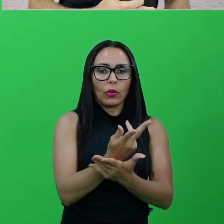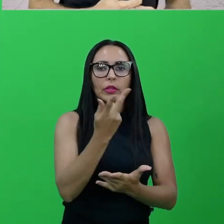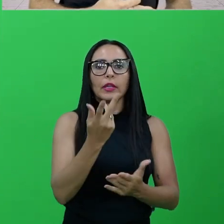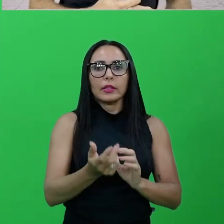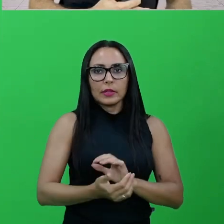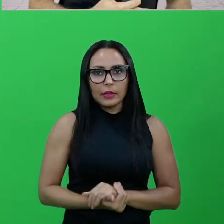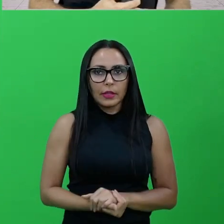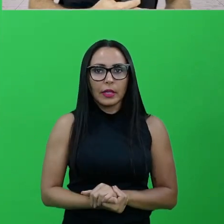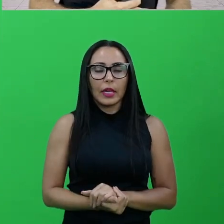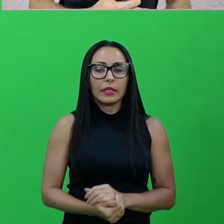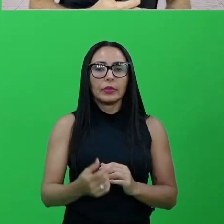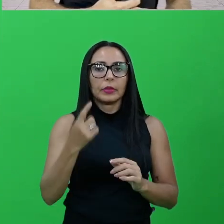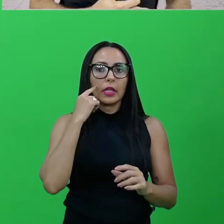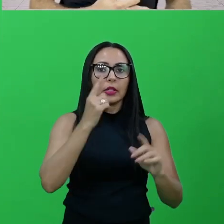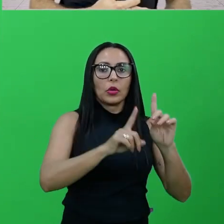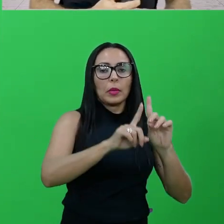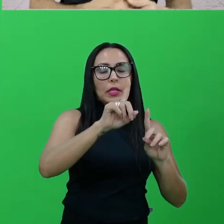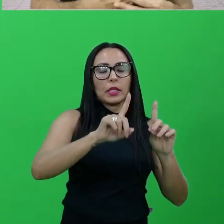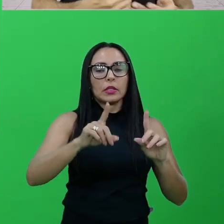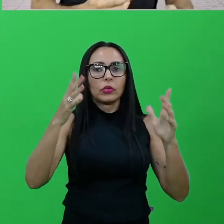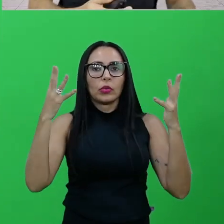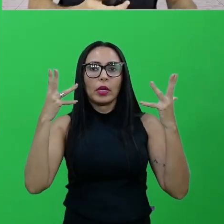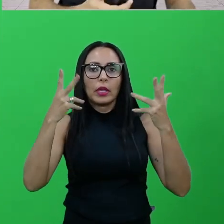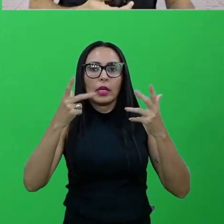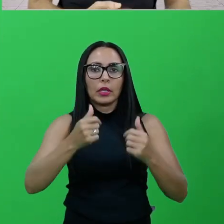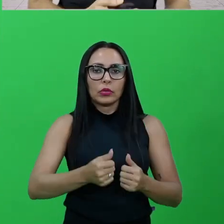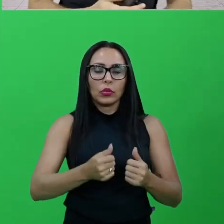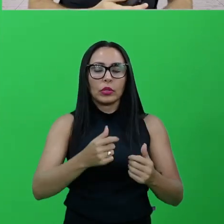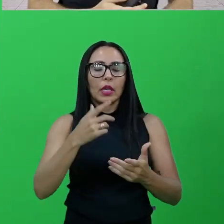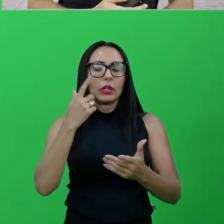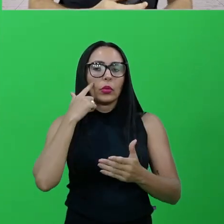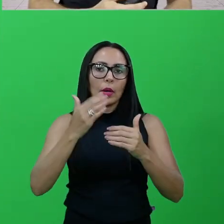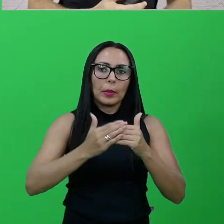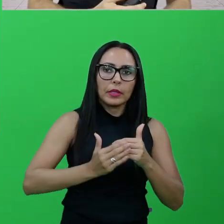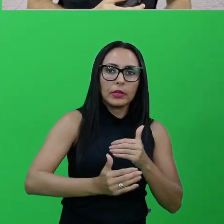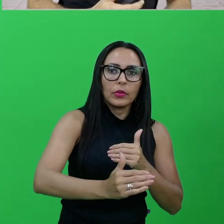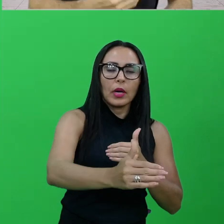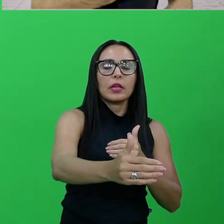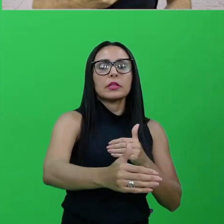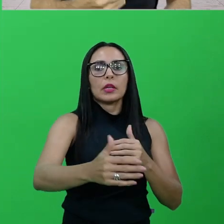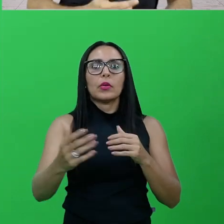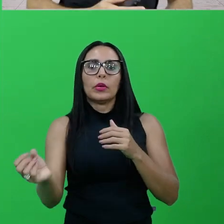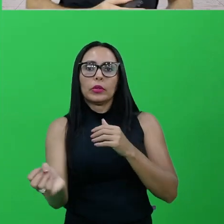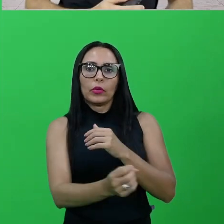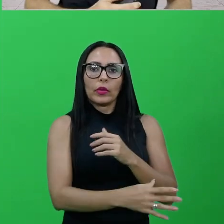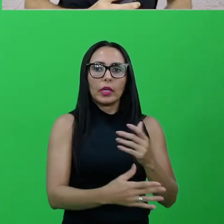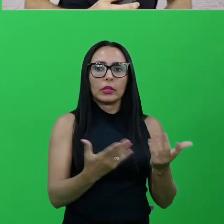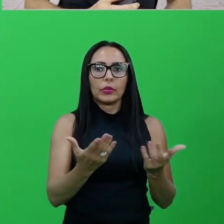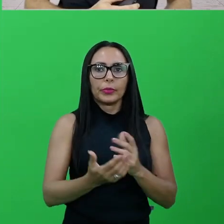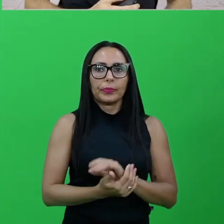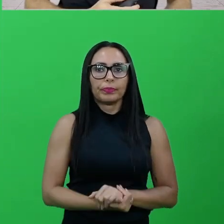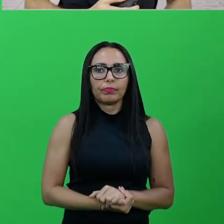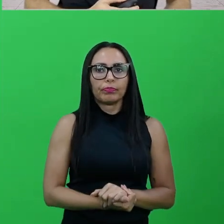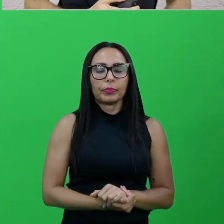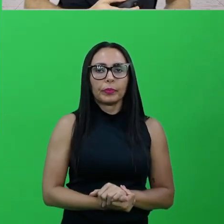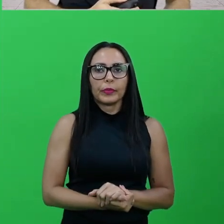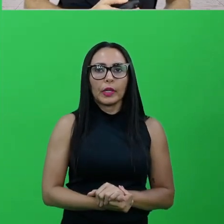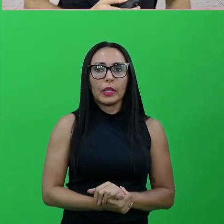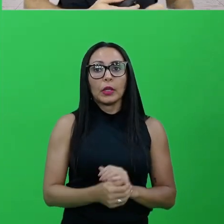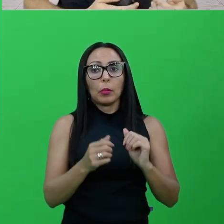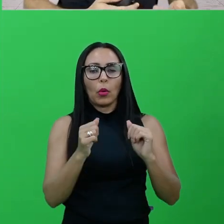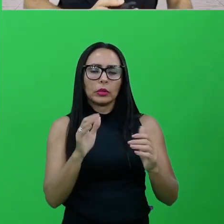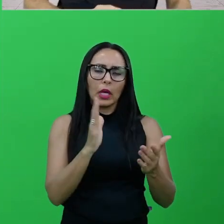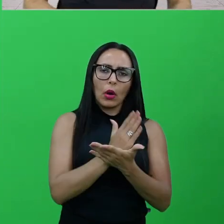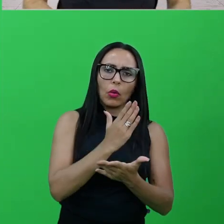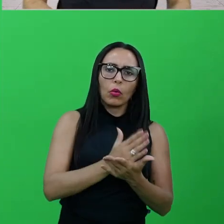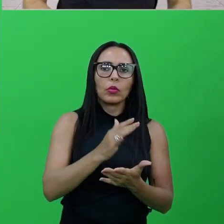se refere à medição dos resultados obtidos a partir de uma ação inovadora, e na tela a gente também pode ler alguns